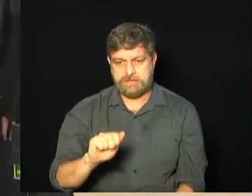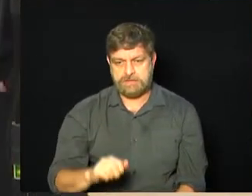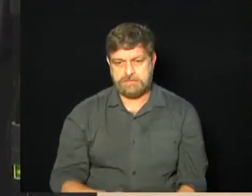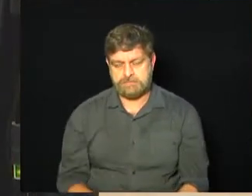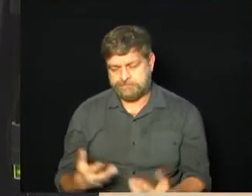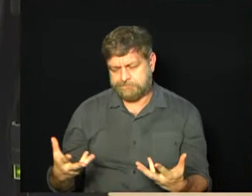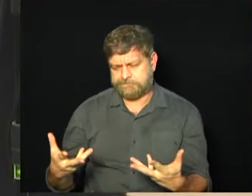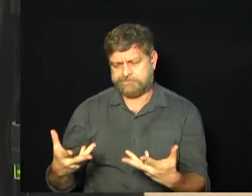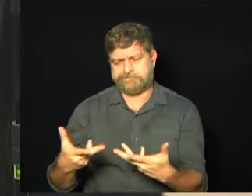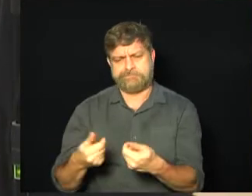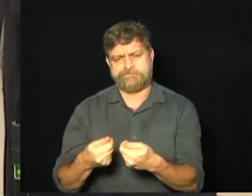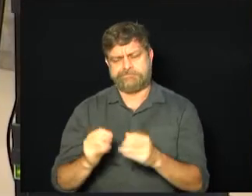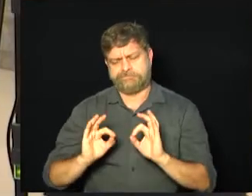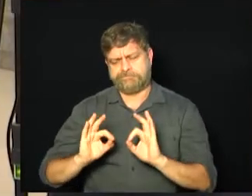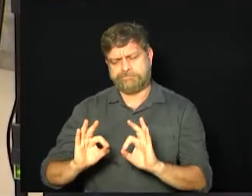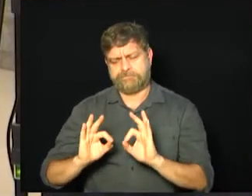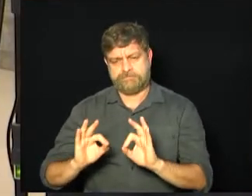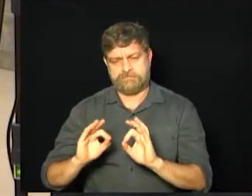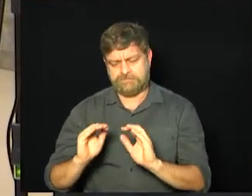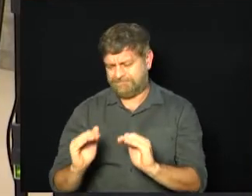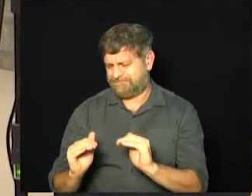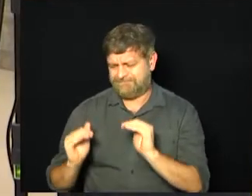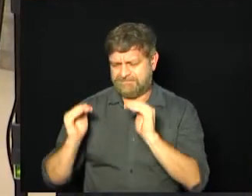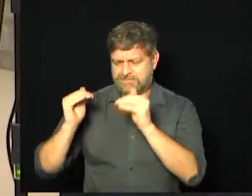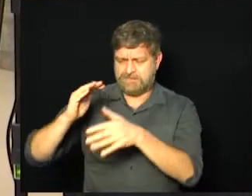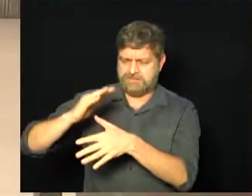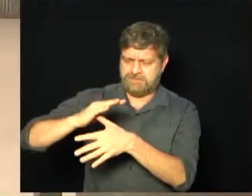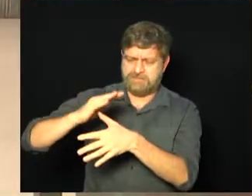Maravilhosa. Todas. Muito obrigada.